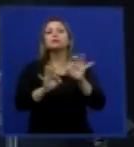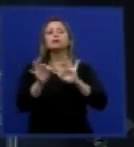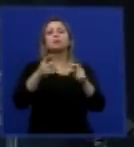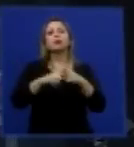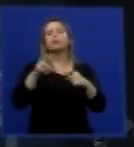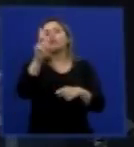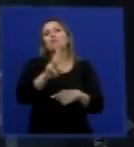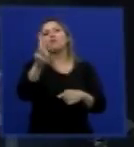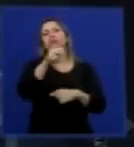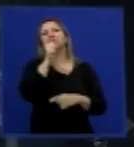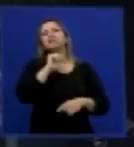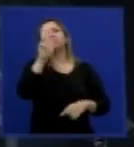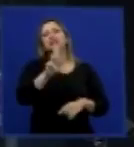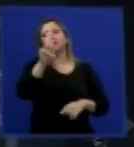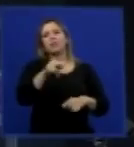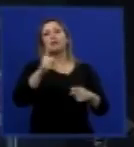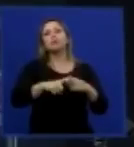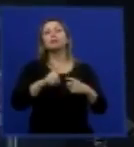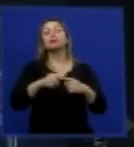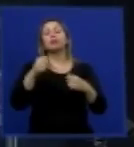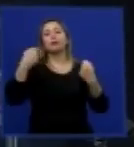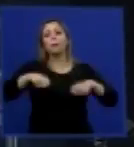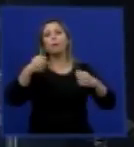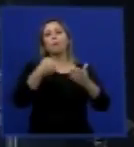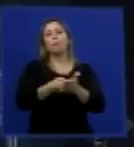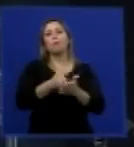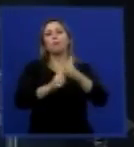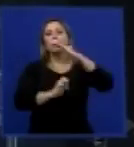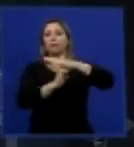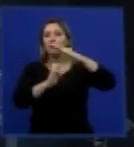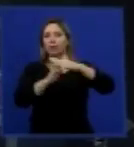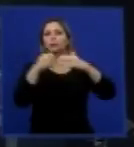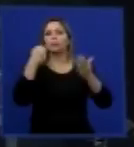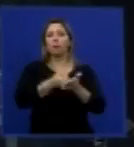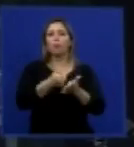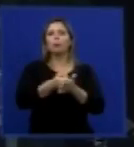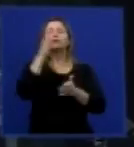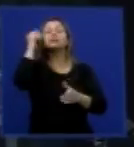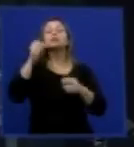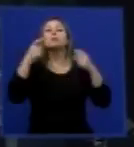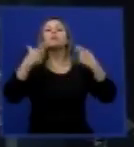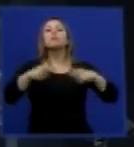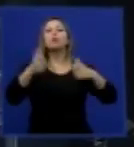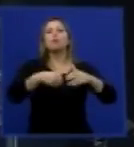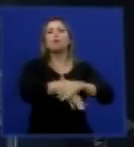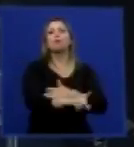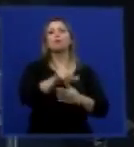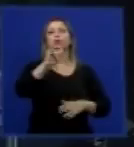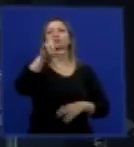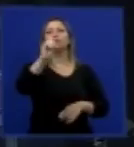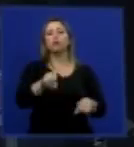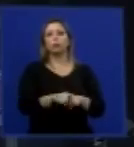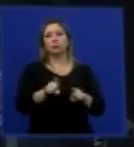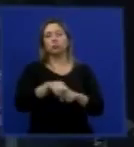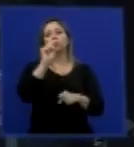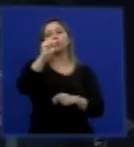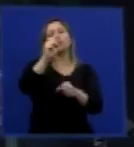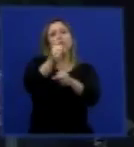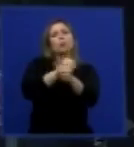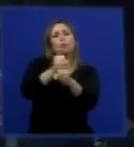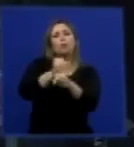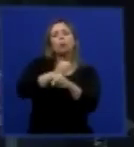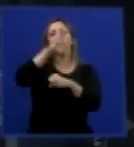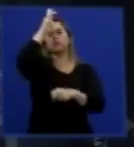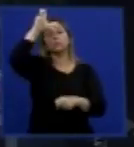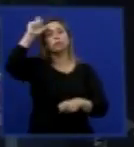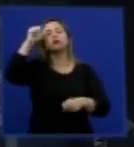para que esta empresa pudesse dar depois a Deva destinação então em 8 anos de prefitura em